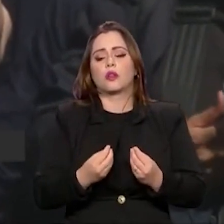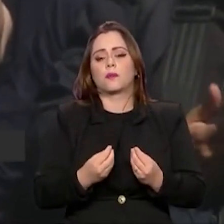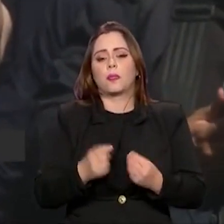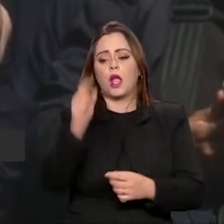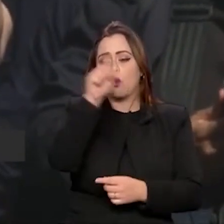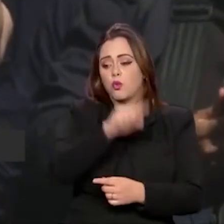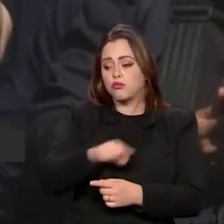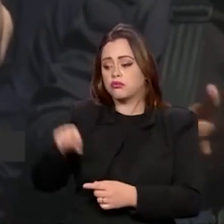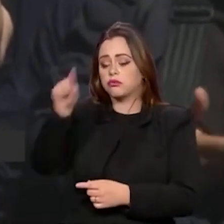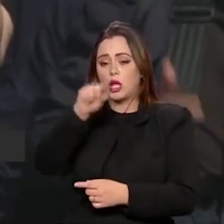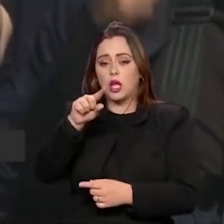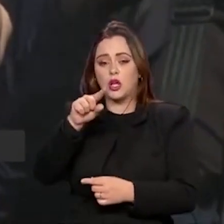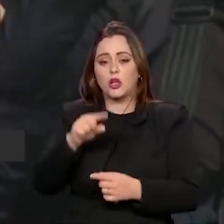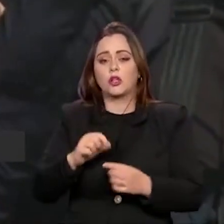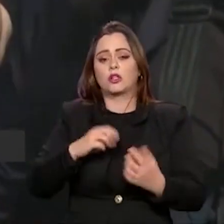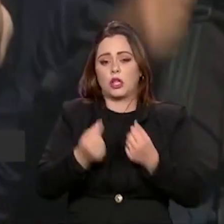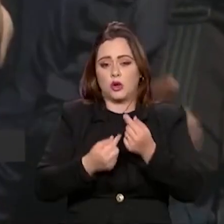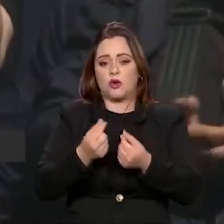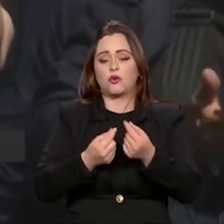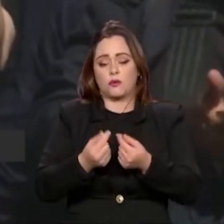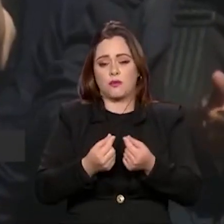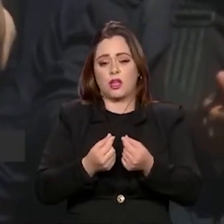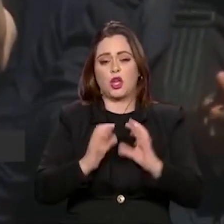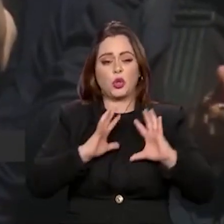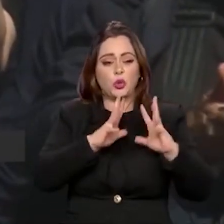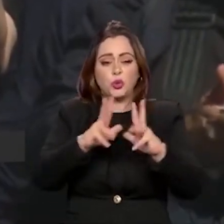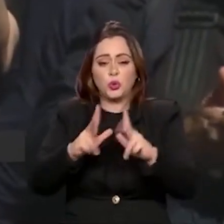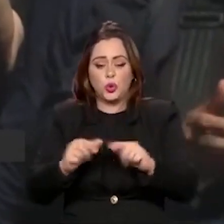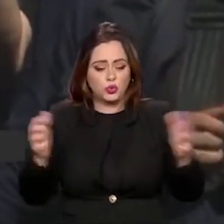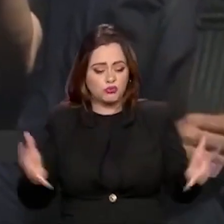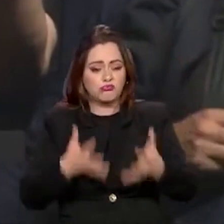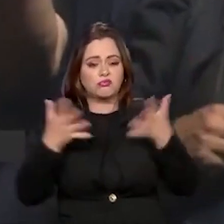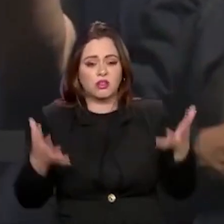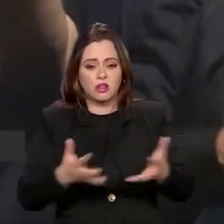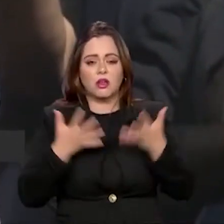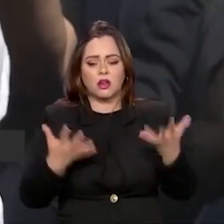economia começa a girar e todo mundo começa a ganhar